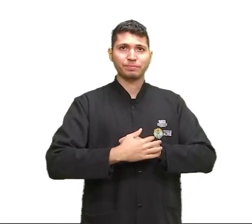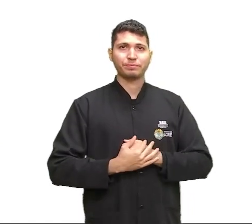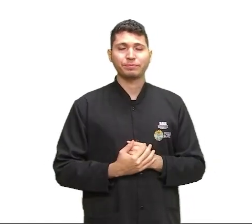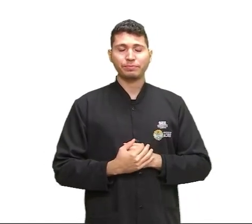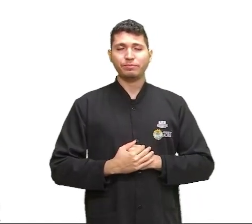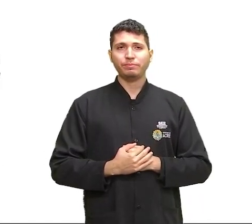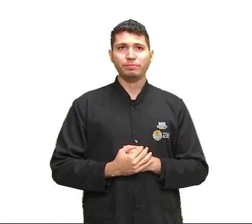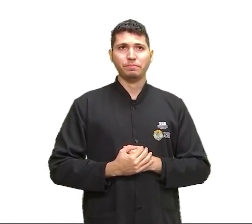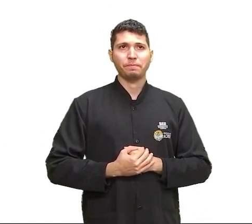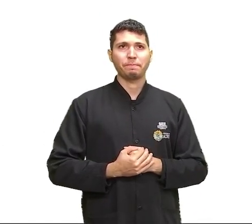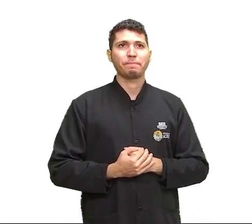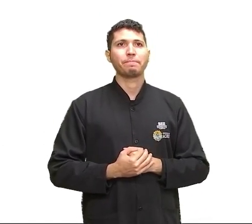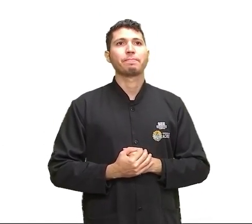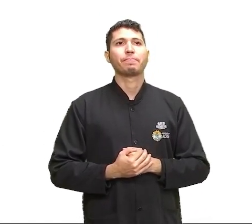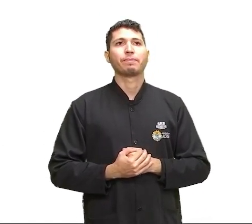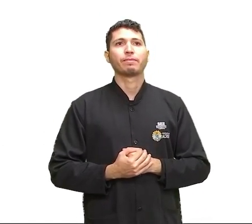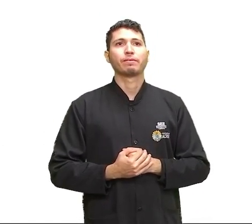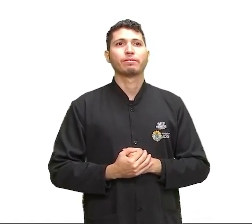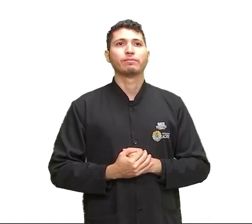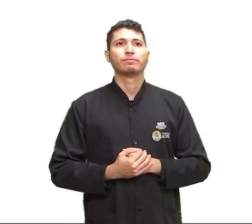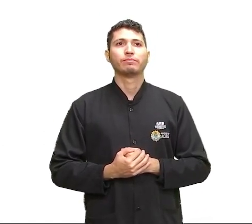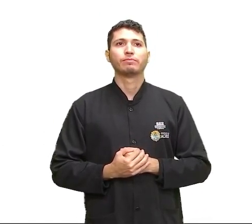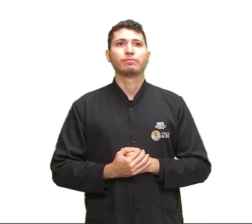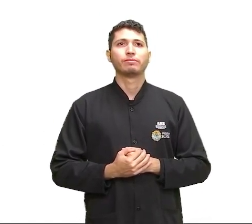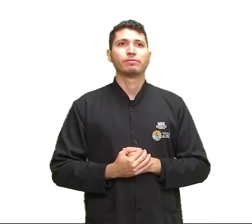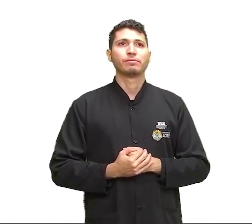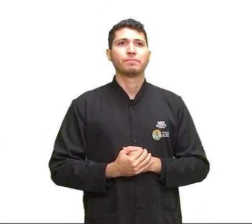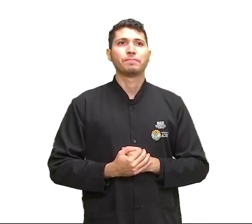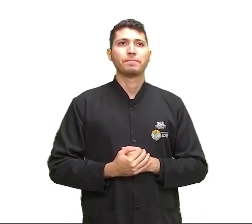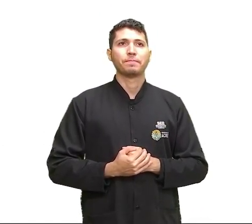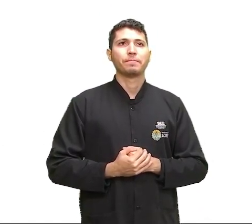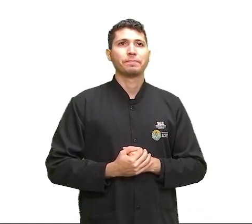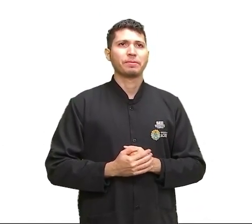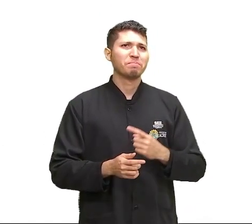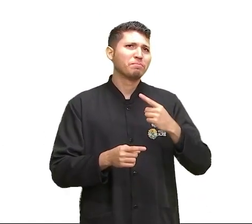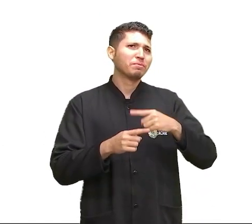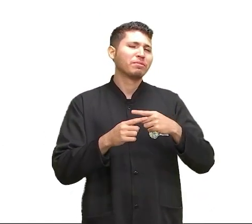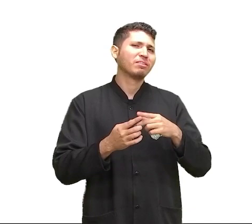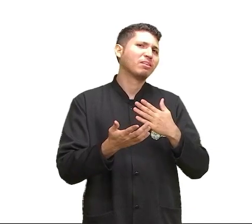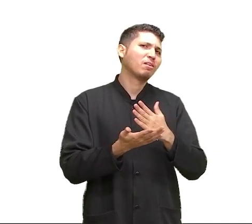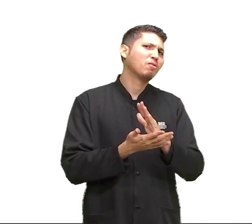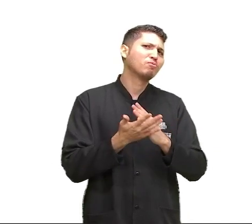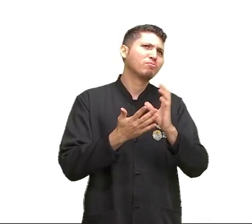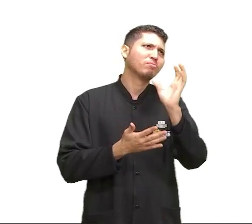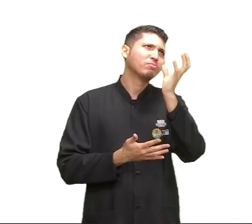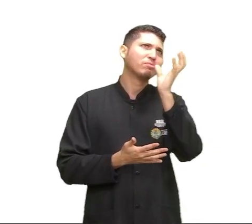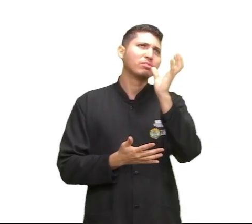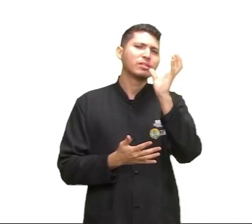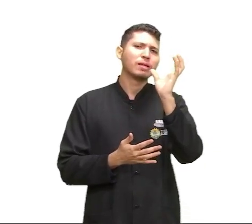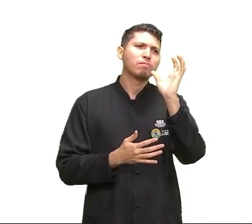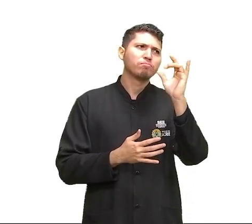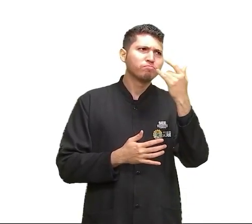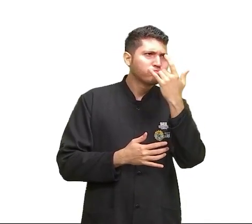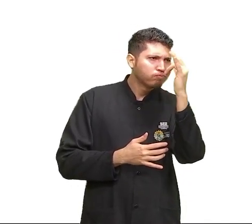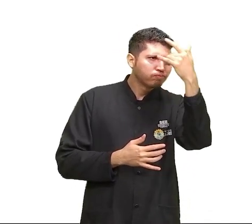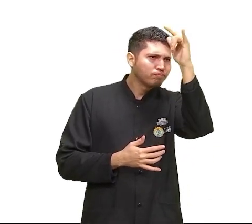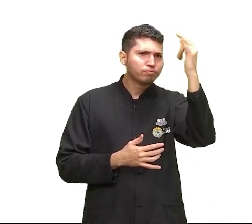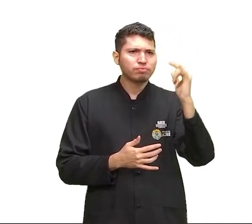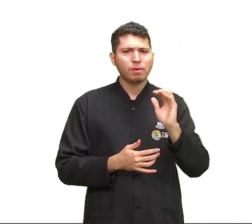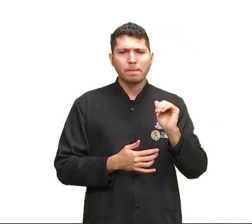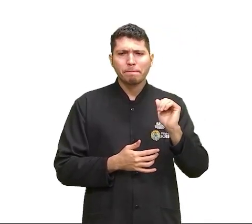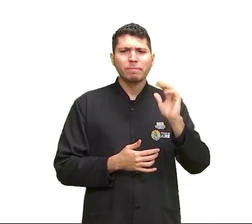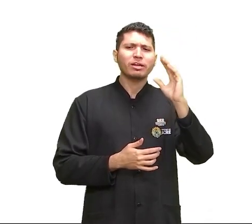Prosseguindo, a gente vê que, afinal, por que algumas lâmpadas brilham mais que as outras, mesmo ligadas na